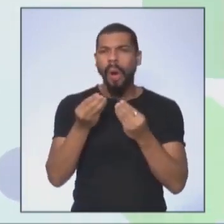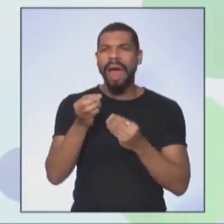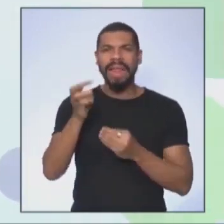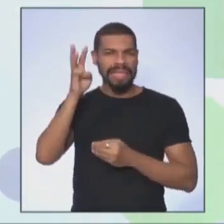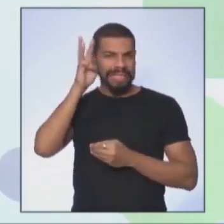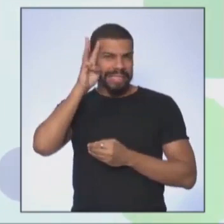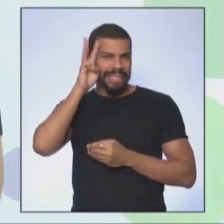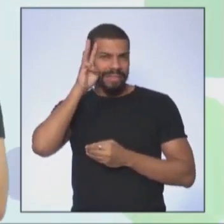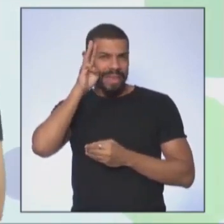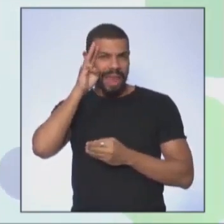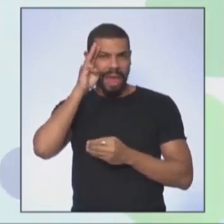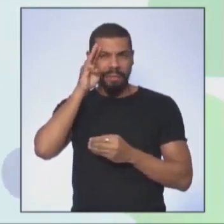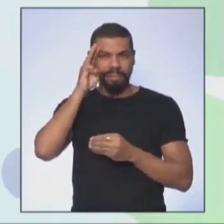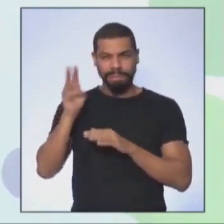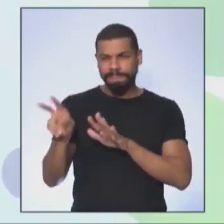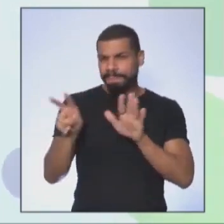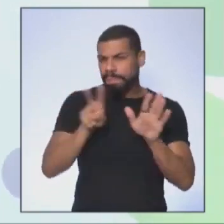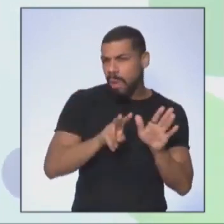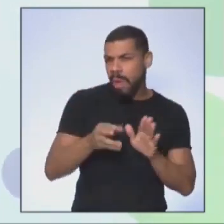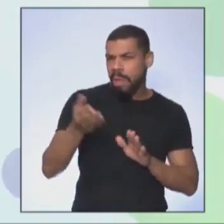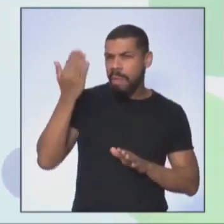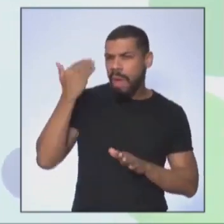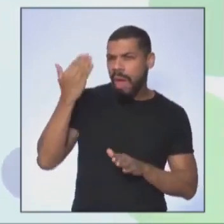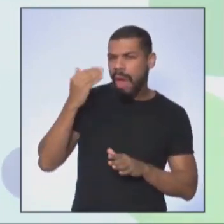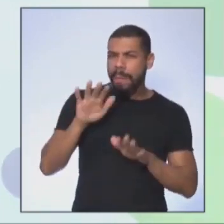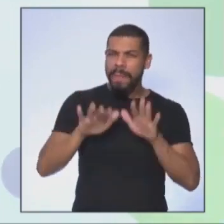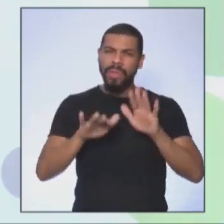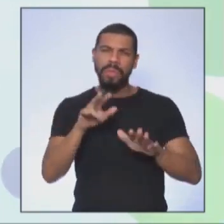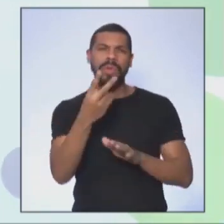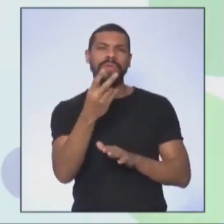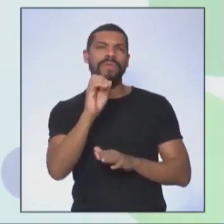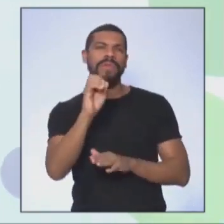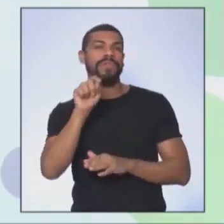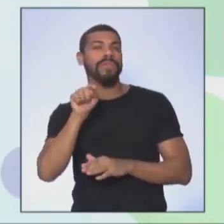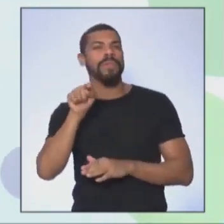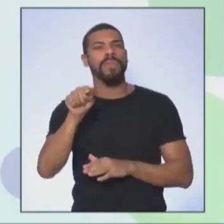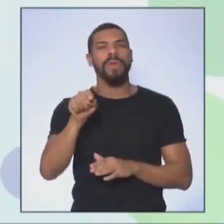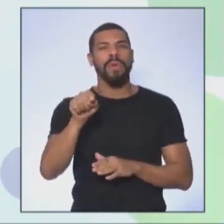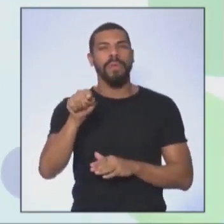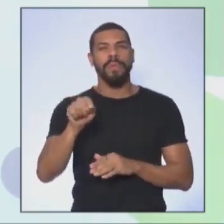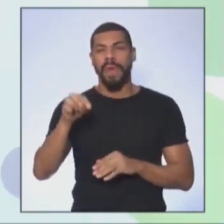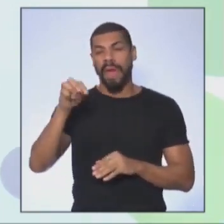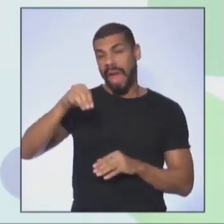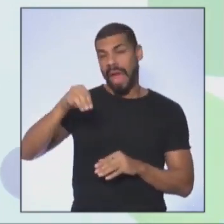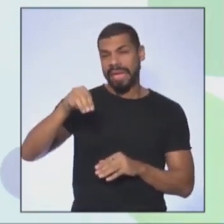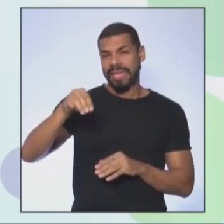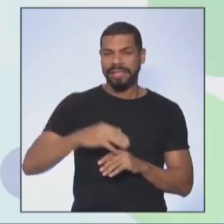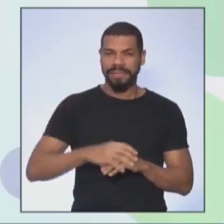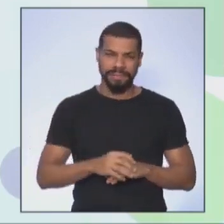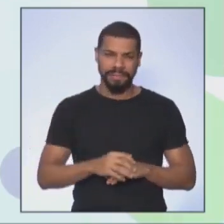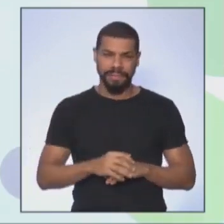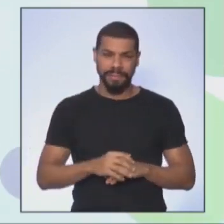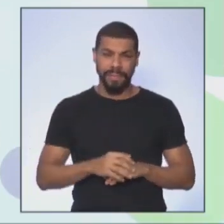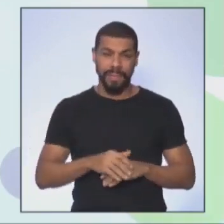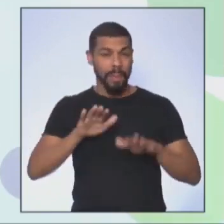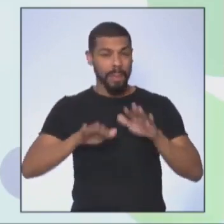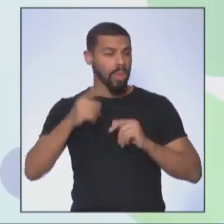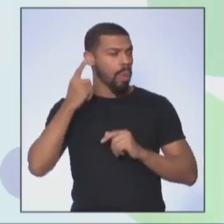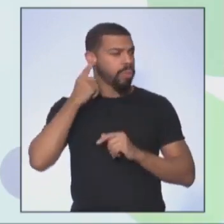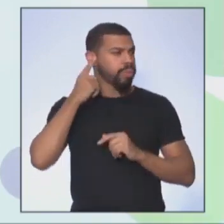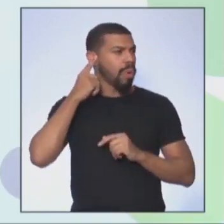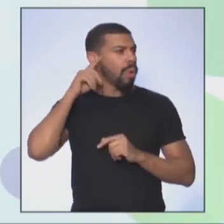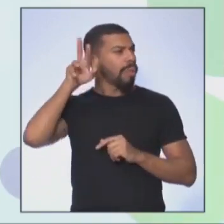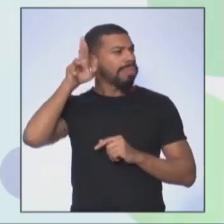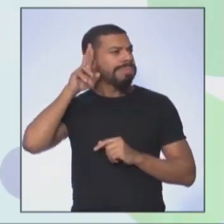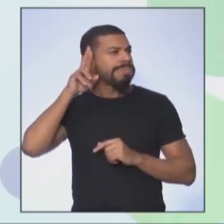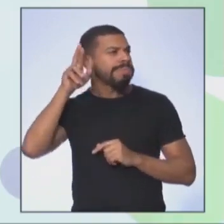passada, que é por volta de 20 mil Hz. Então, acima de 20 mil Hz, o ouvido humano não consegue